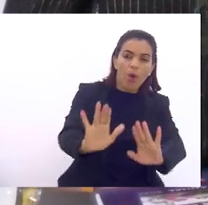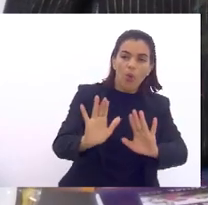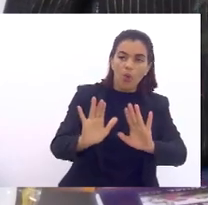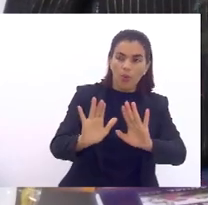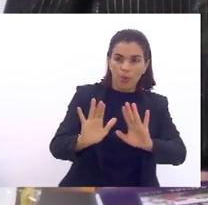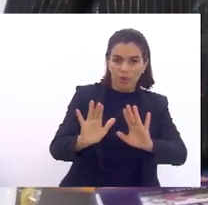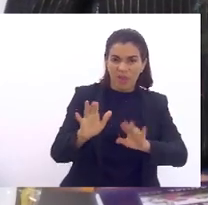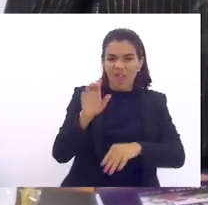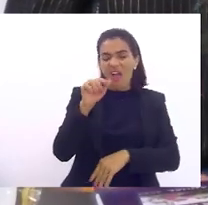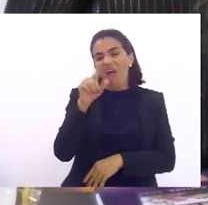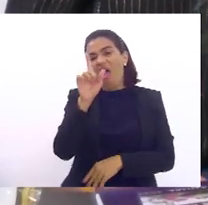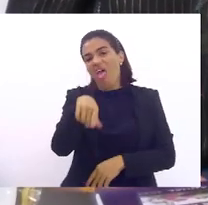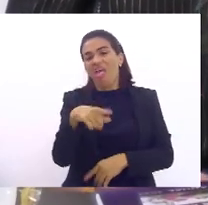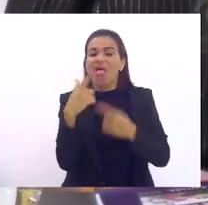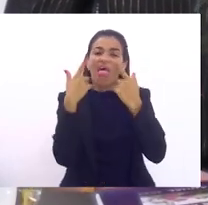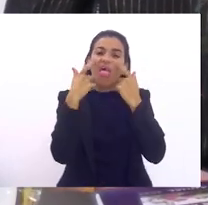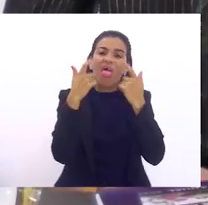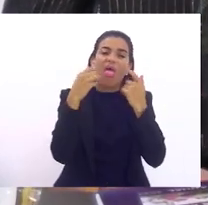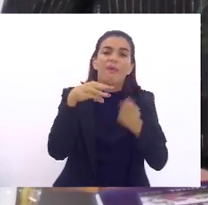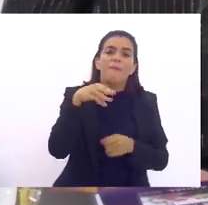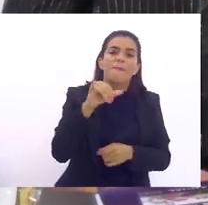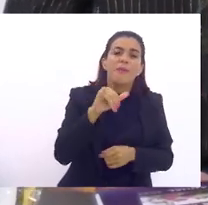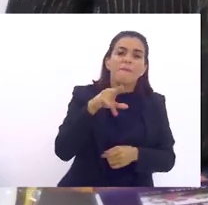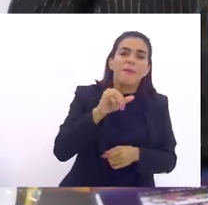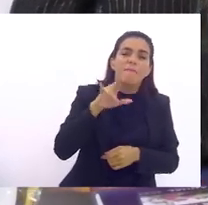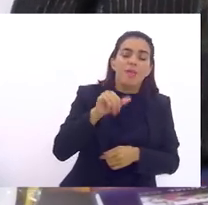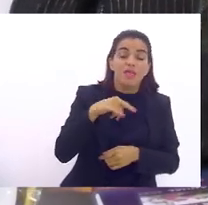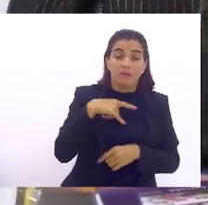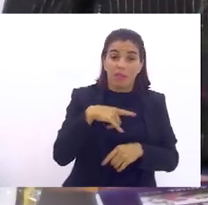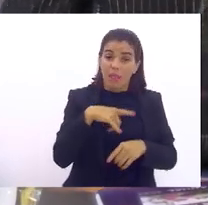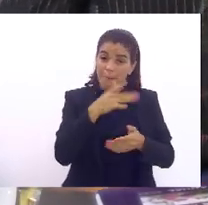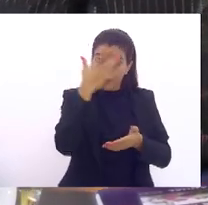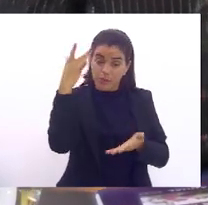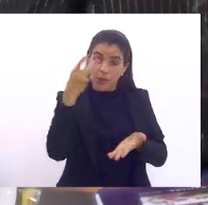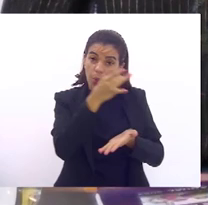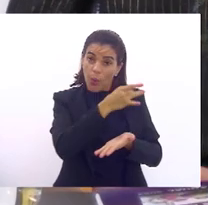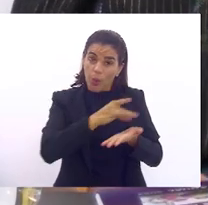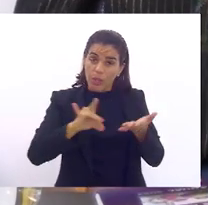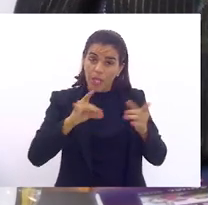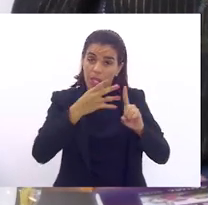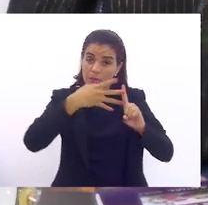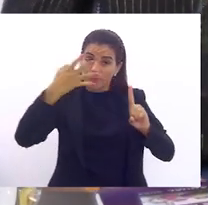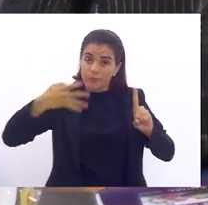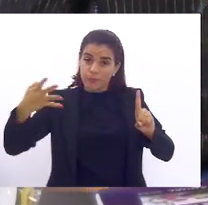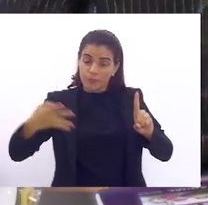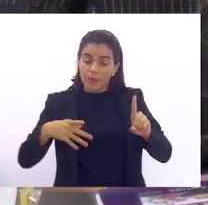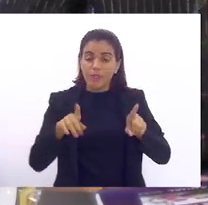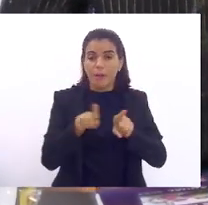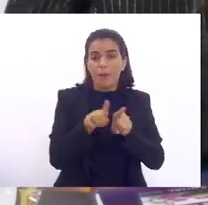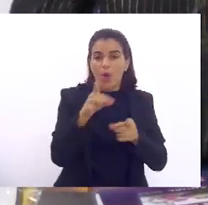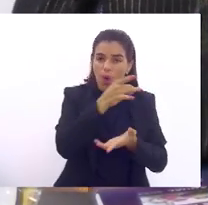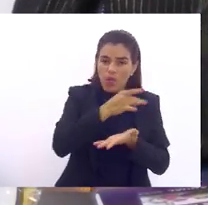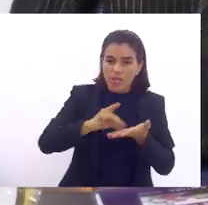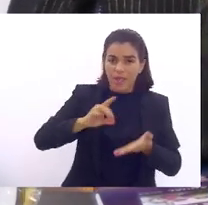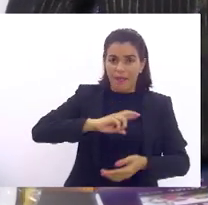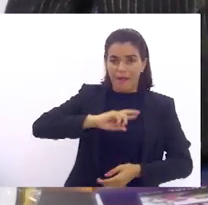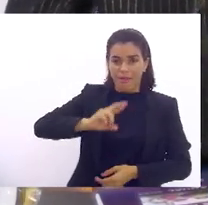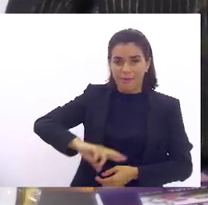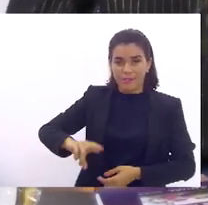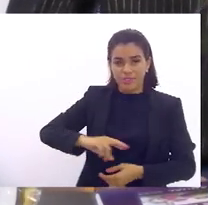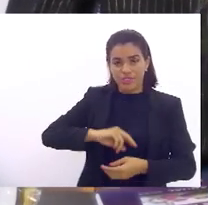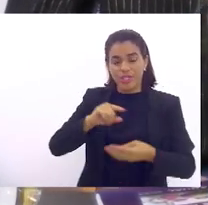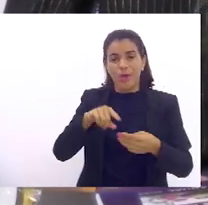um um um mimimi Não não é mimimi a homofobia o racismo a intolerância religiosa são os